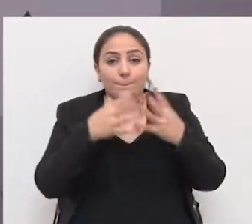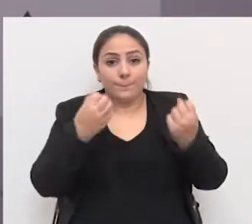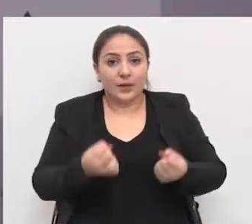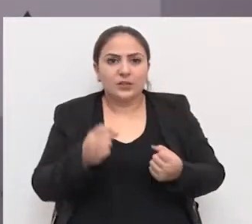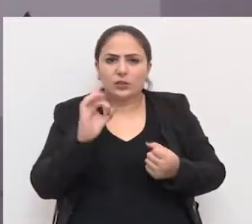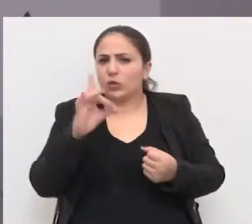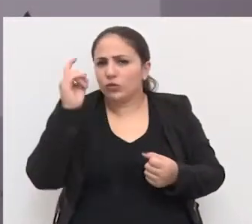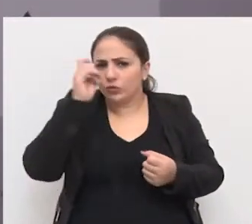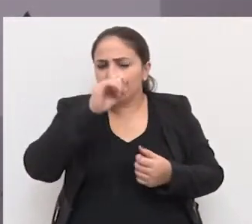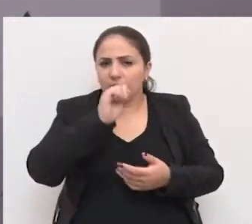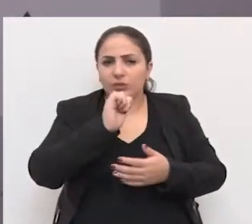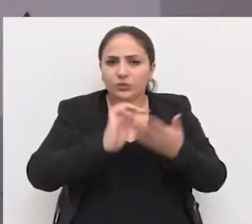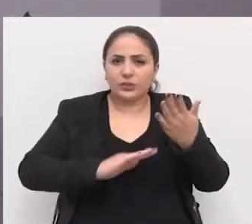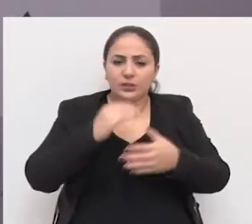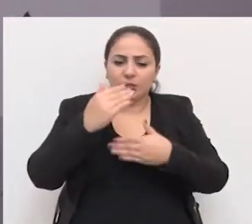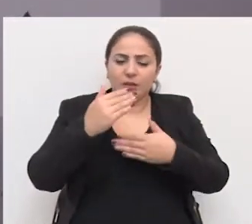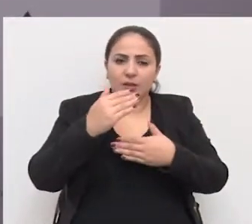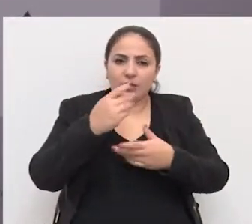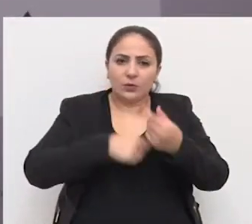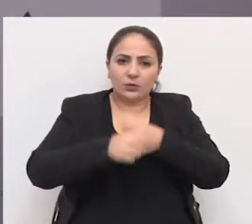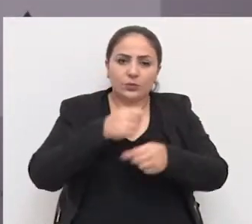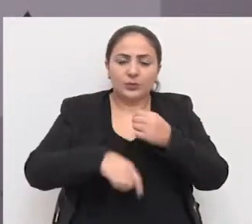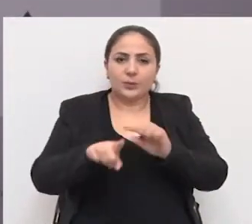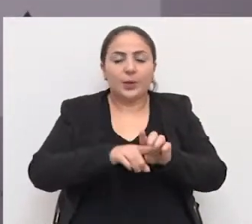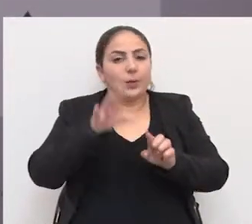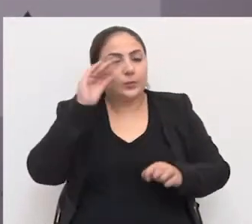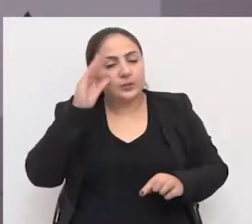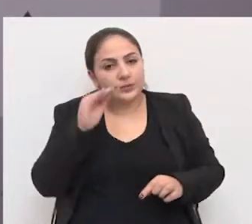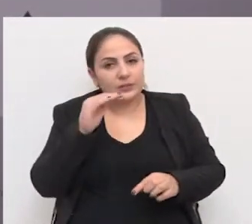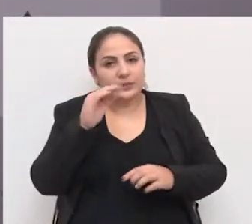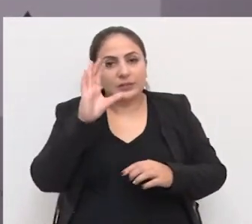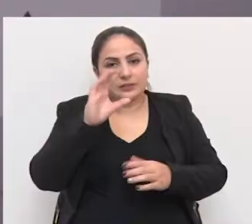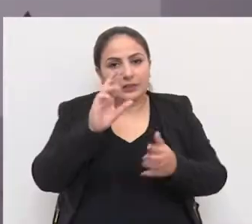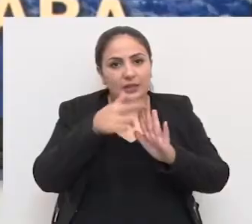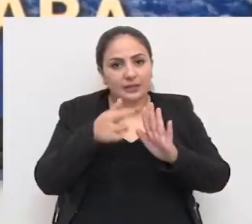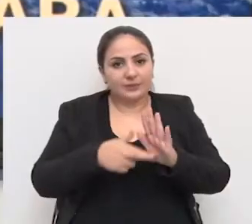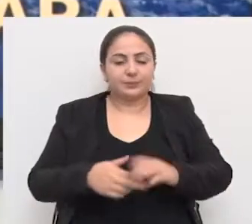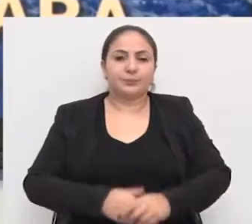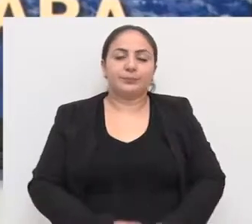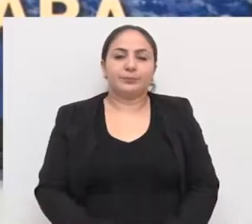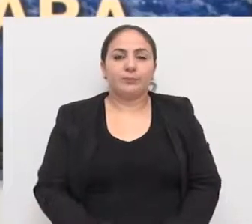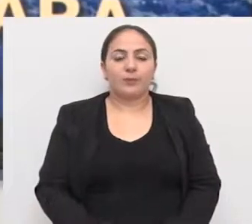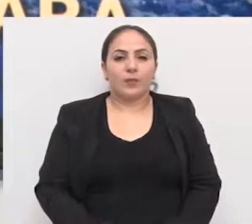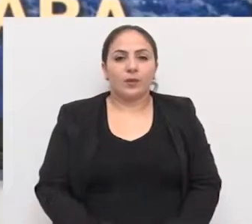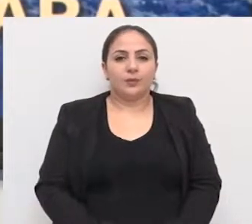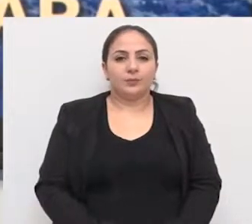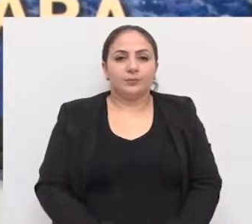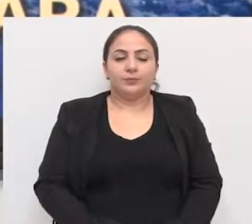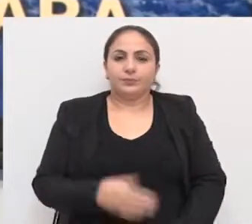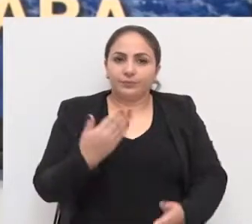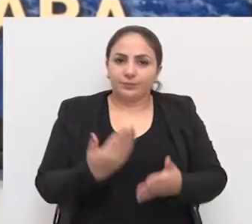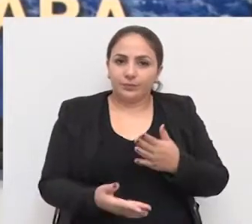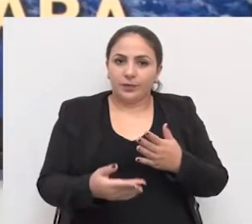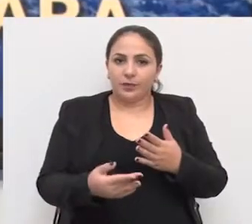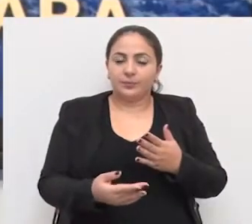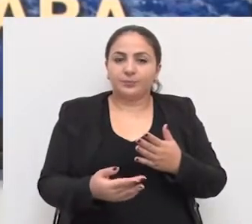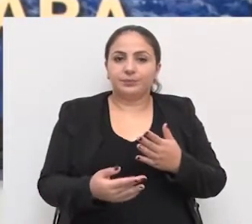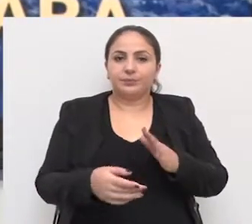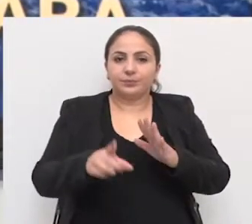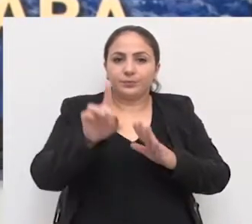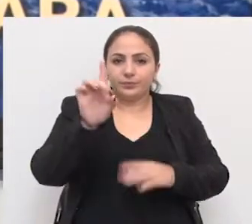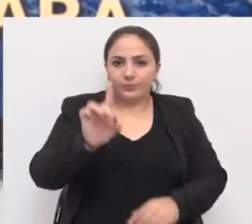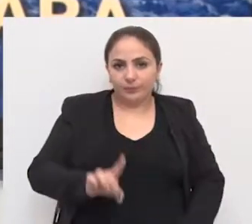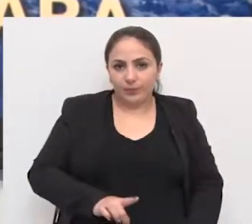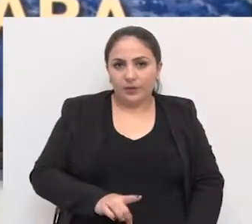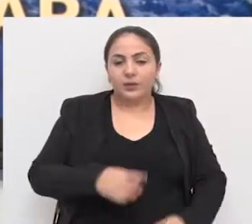sentido, apenas dificultará as atividades econômicas e também a observância das normas por parte dos cidadãos. A violação dos direitos pautou a